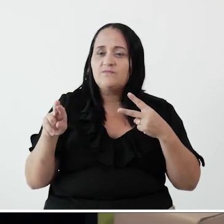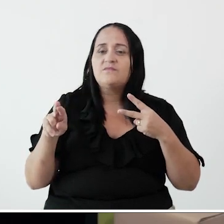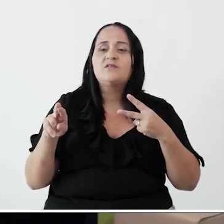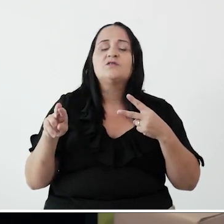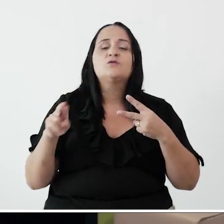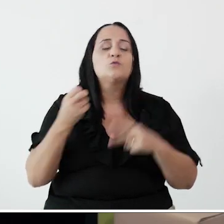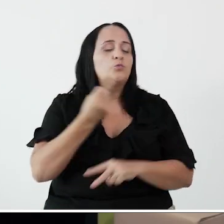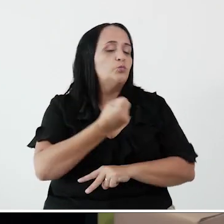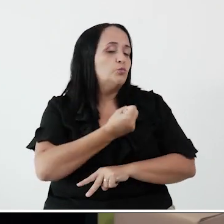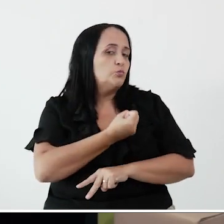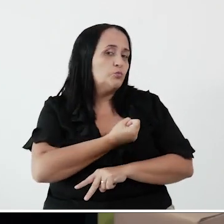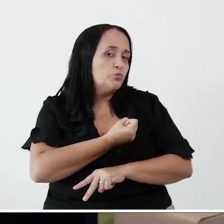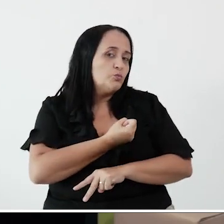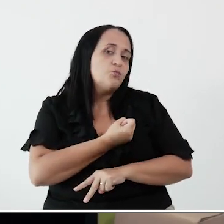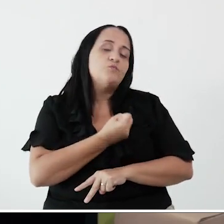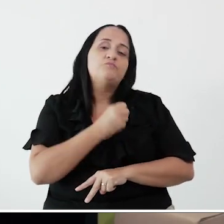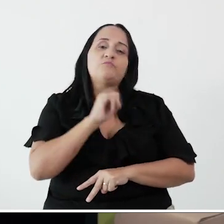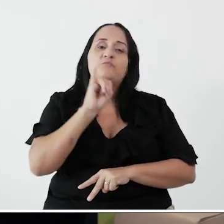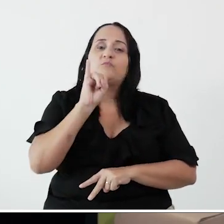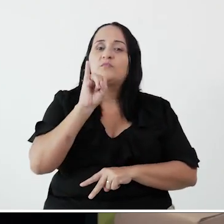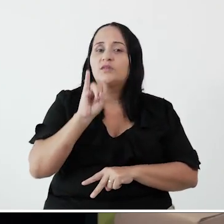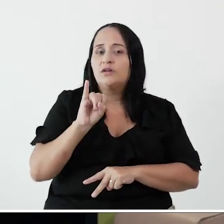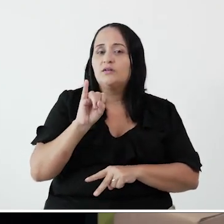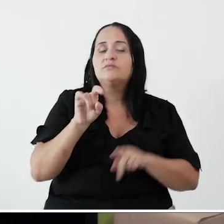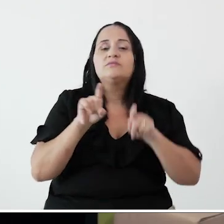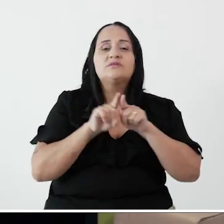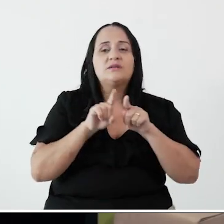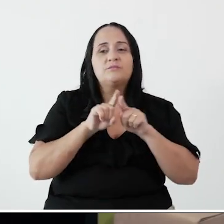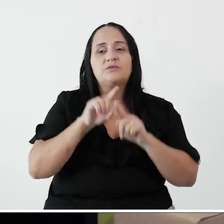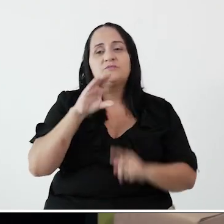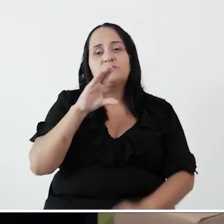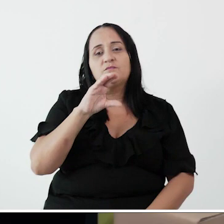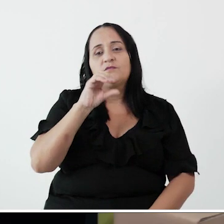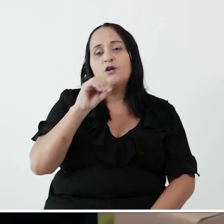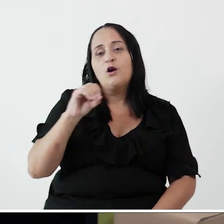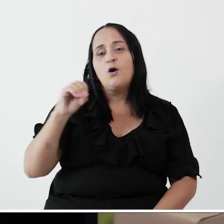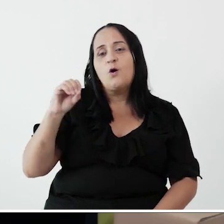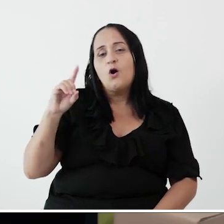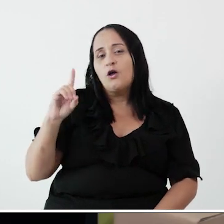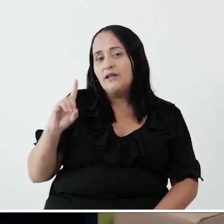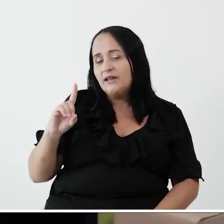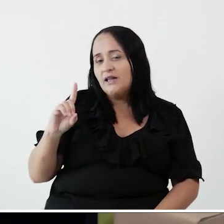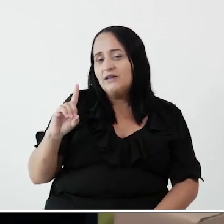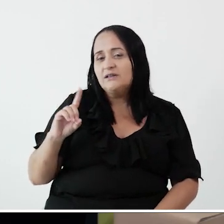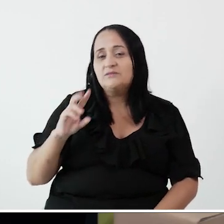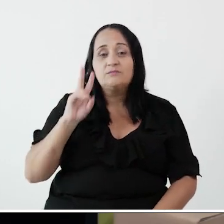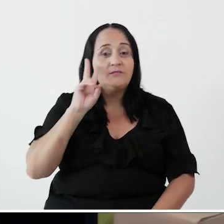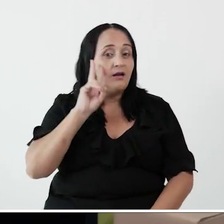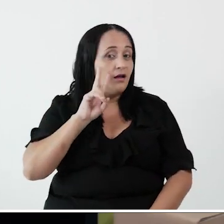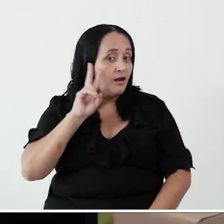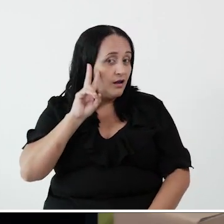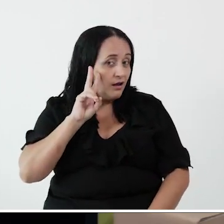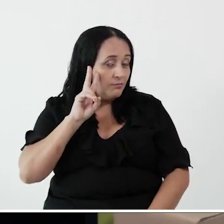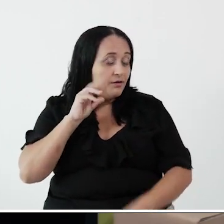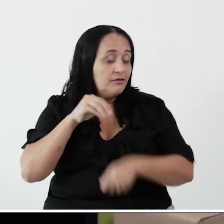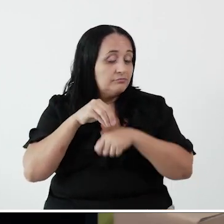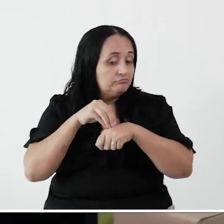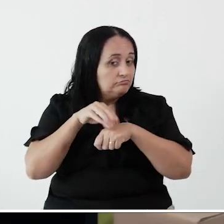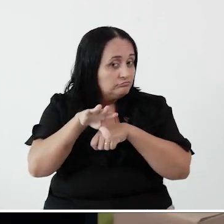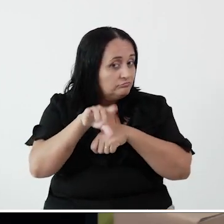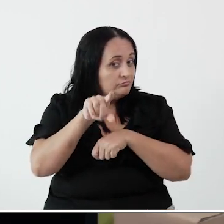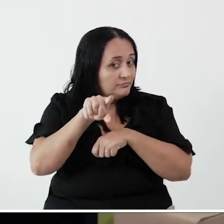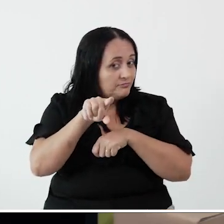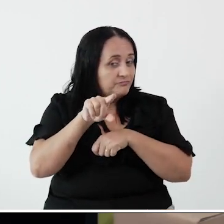Operações com números inteiros e coordenadas cartesianas. Alunos, já sabem aquela dica que eu sempre falo para vocês, né? Separar o